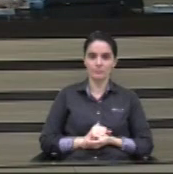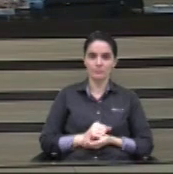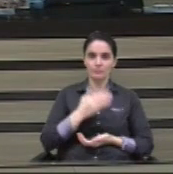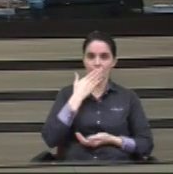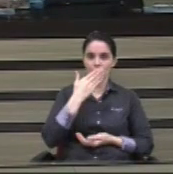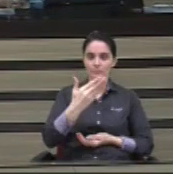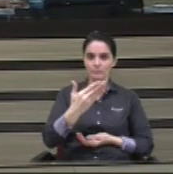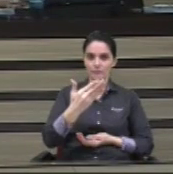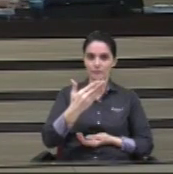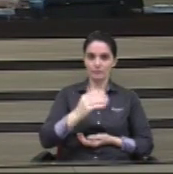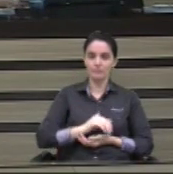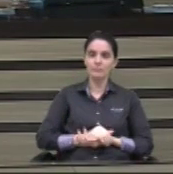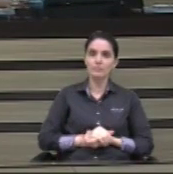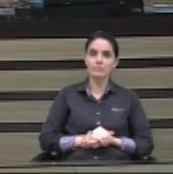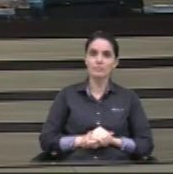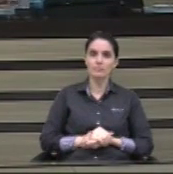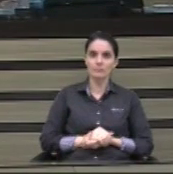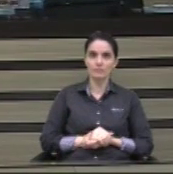Requerimento.